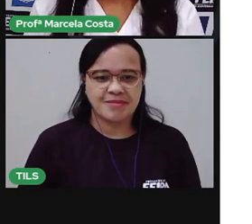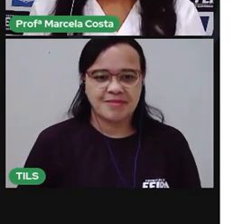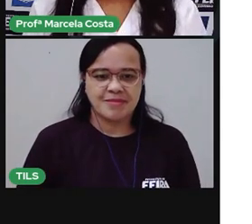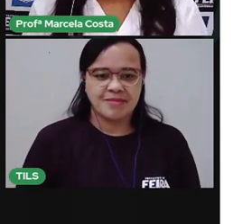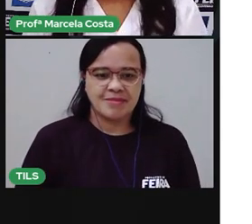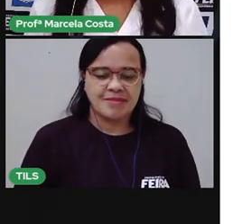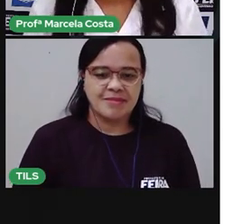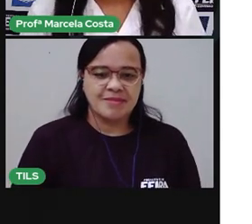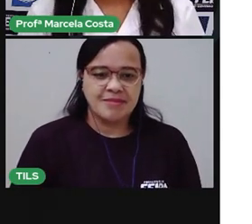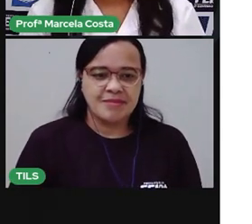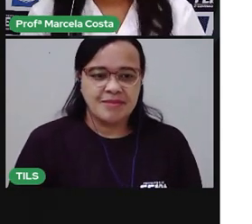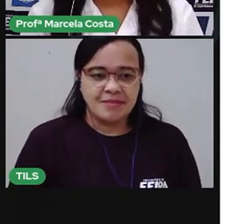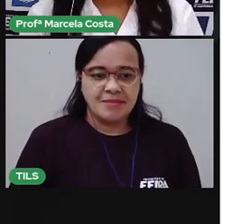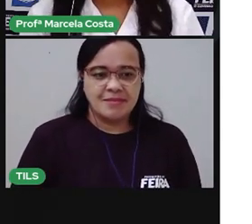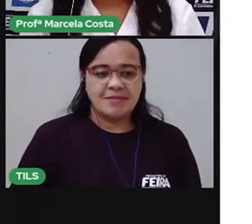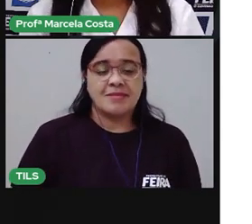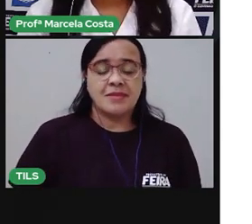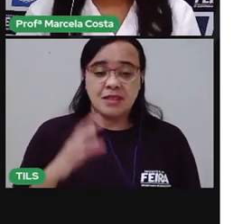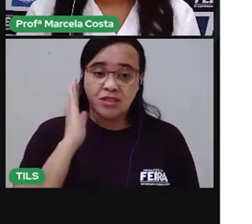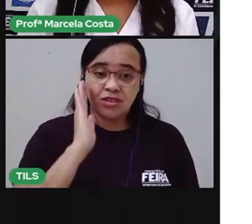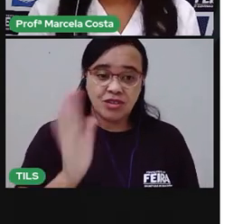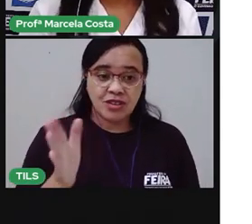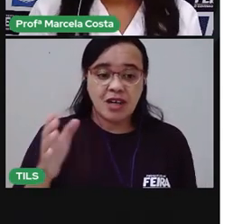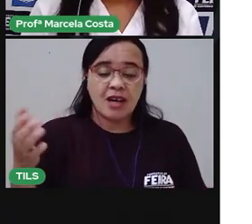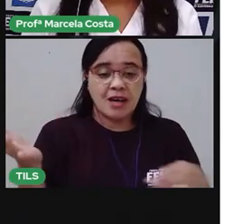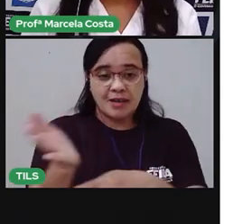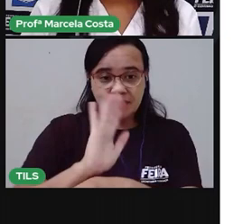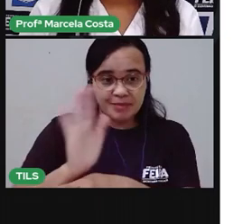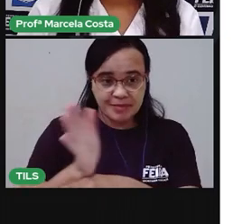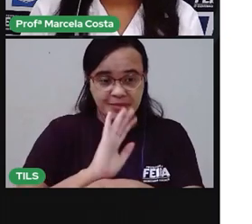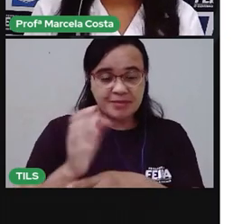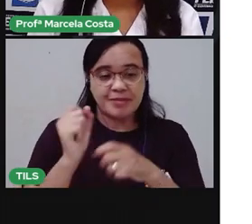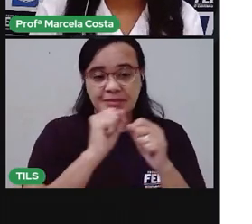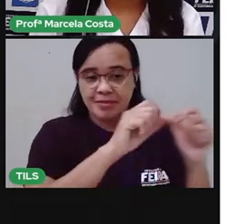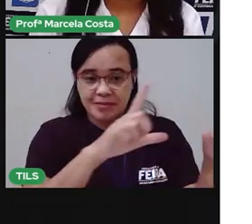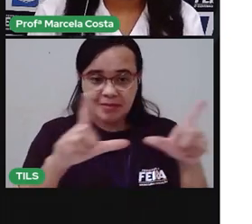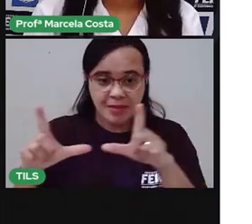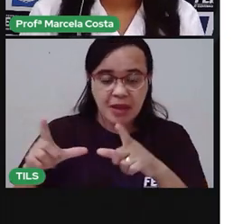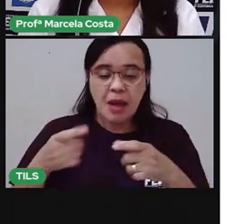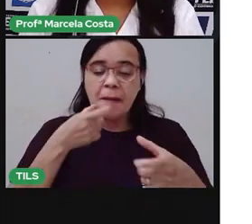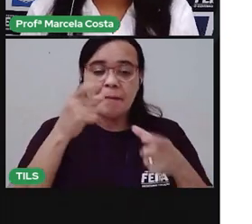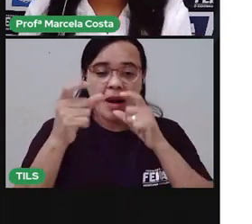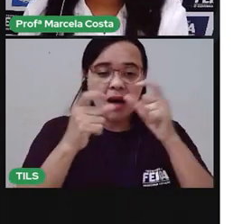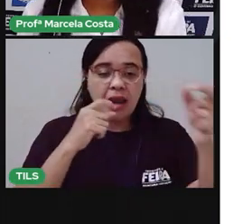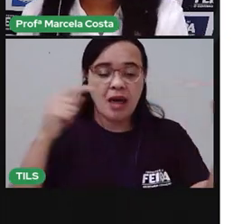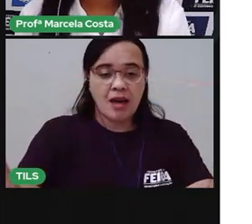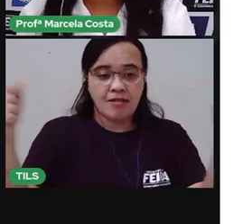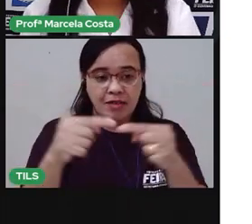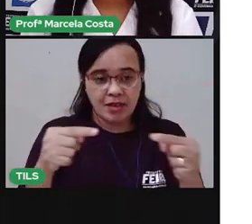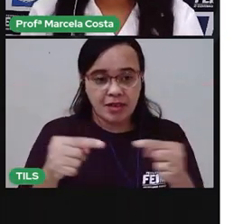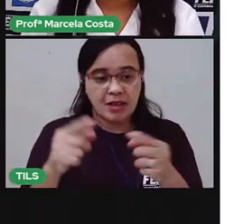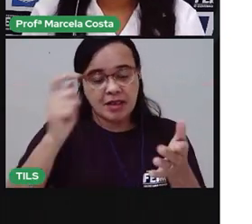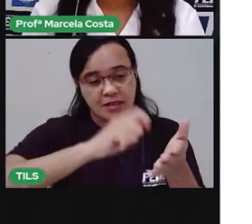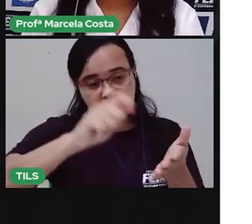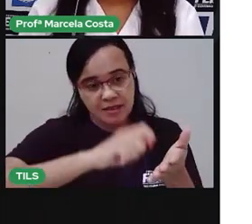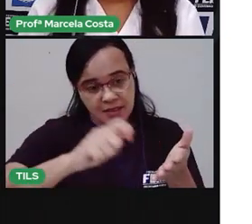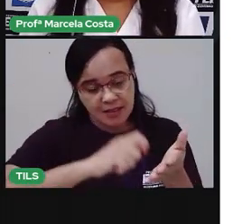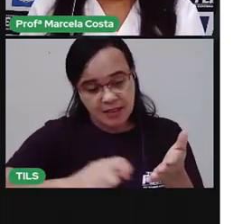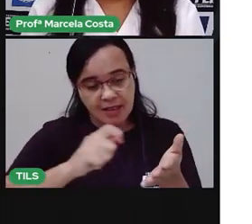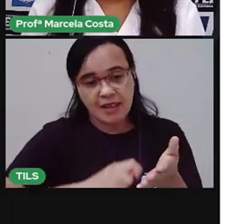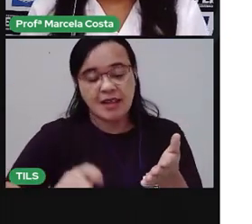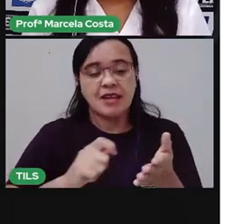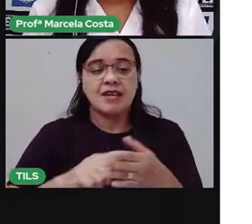e agora crianças que você já viu como é formado algumas palavras já viu a escrita dessas